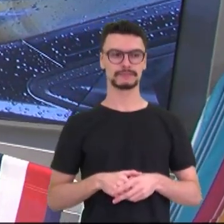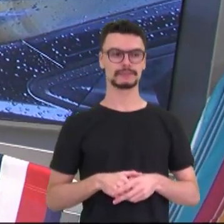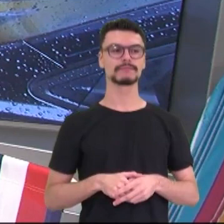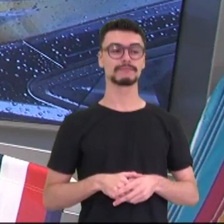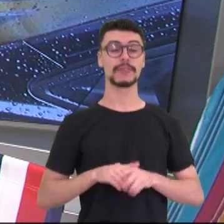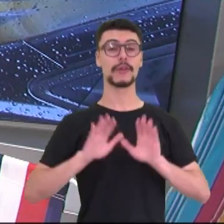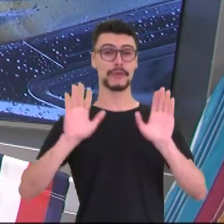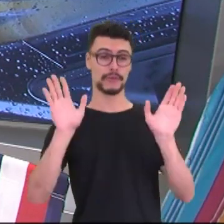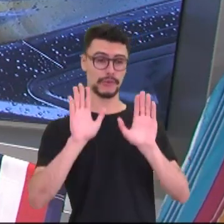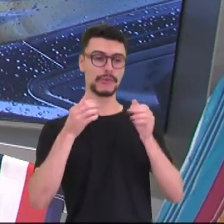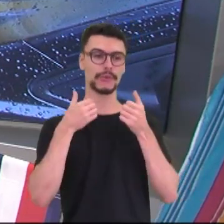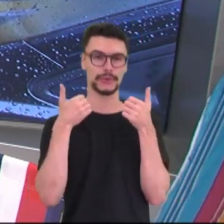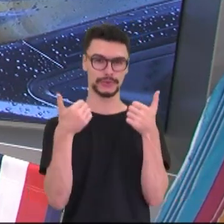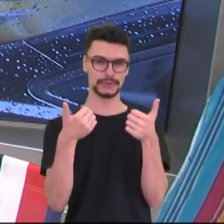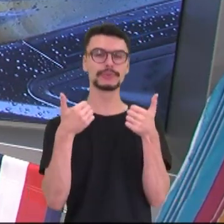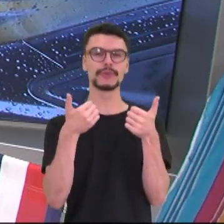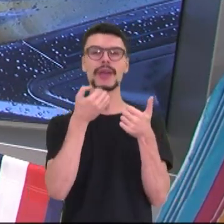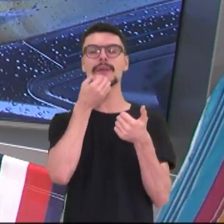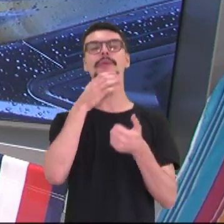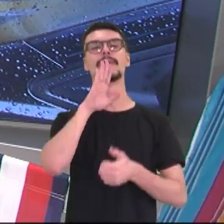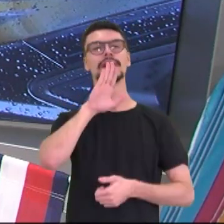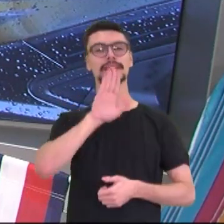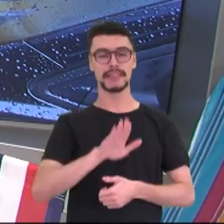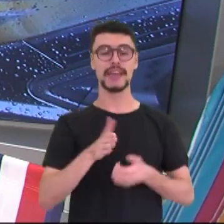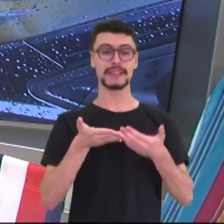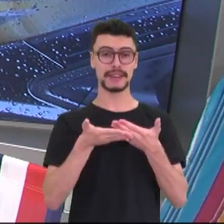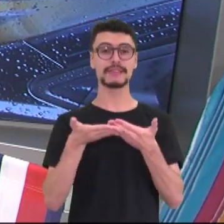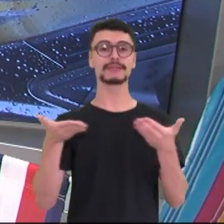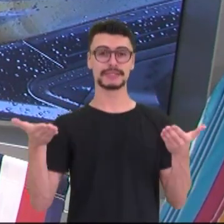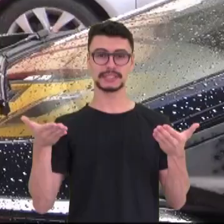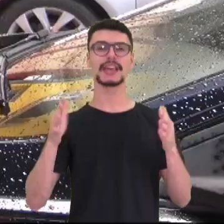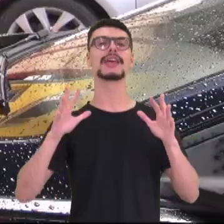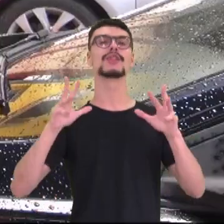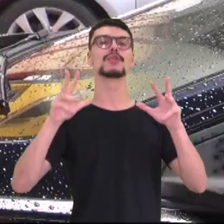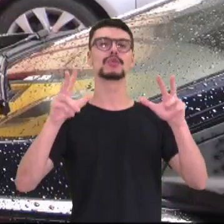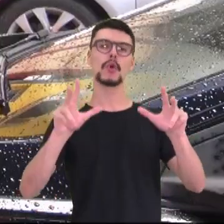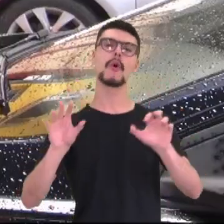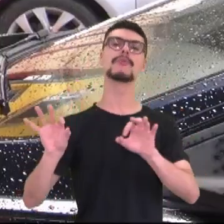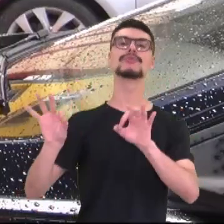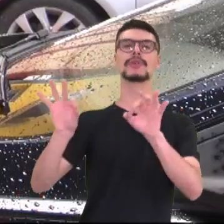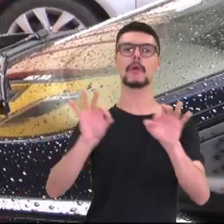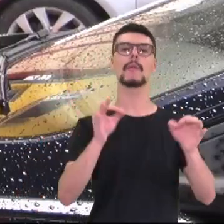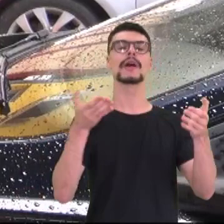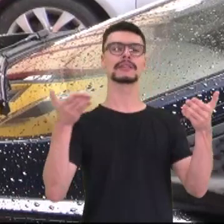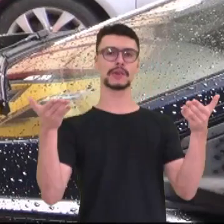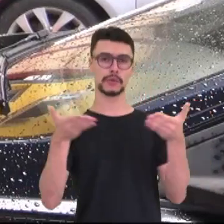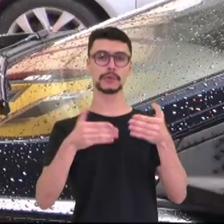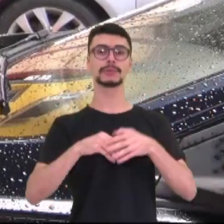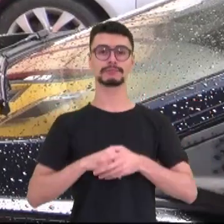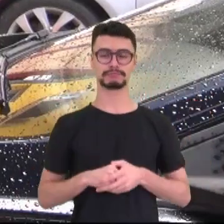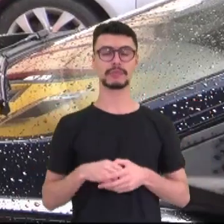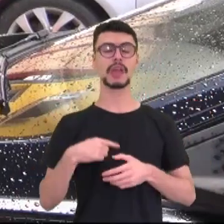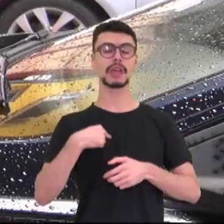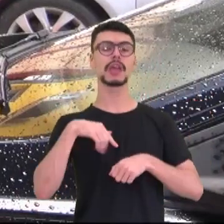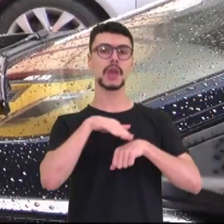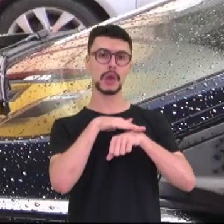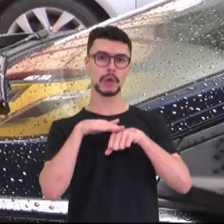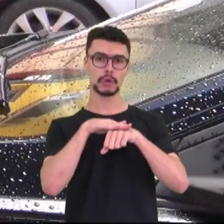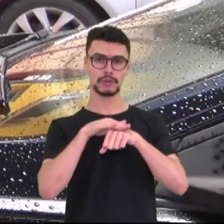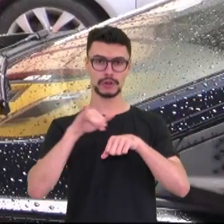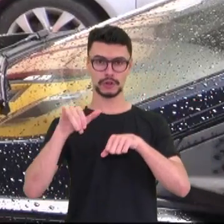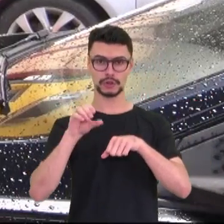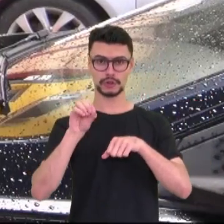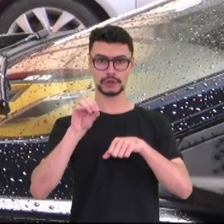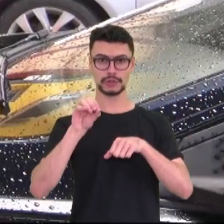Oi, Rafa, tudo bem? Muito boa tarde para você, boa tarde para todos que nos acompanham nesse sabadão. Eu estava aqui conversando com o Josilei, nosso